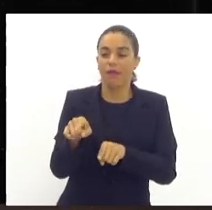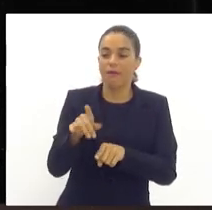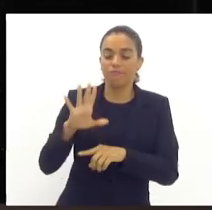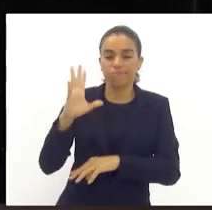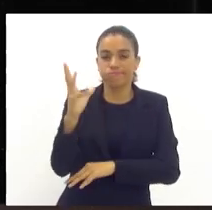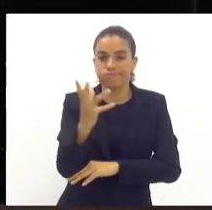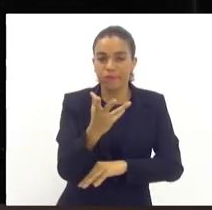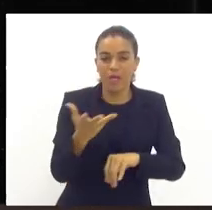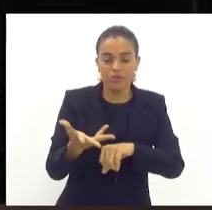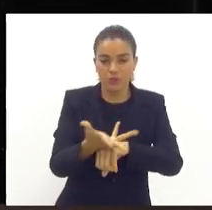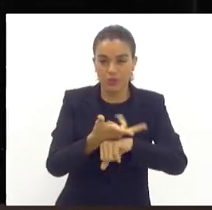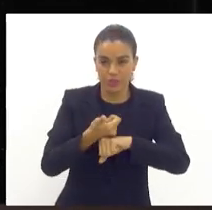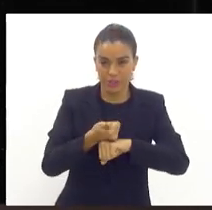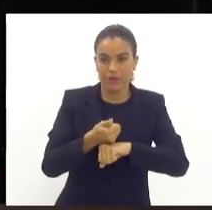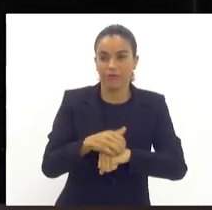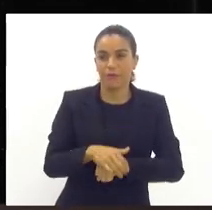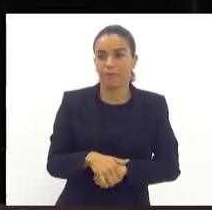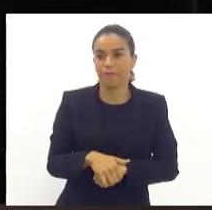socioambientalmente sustentável.